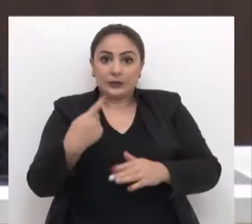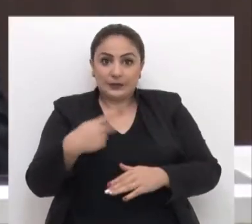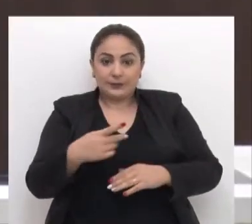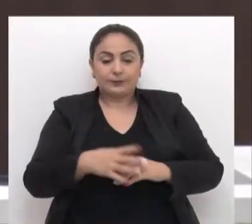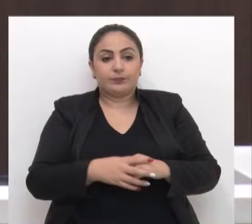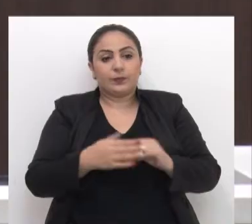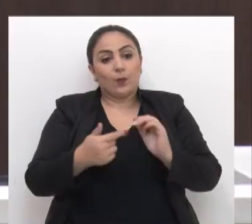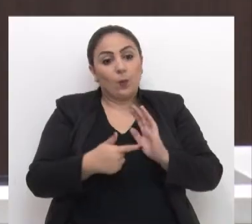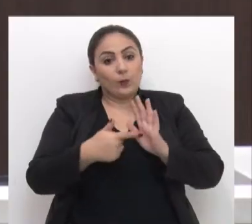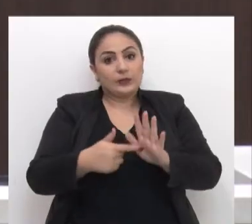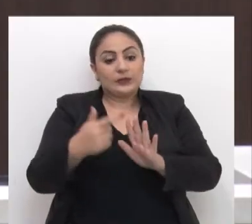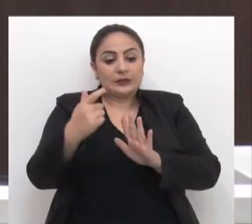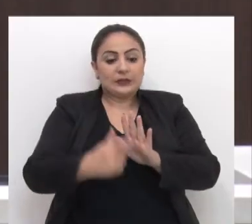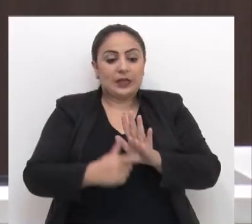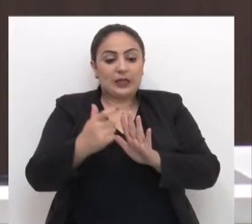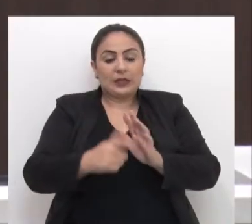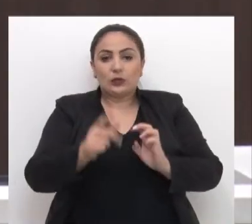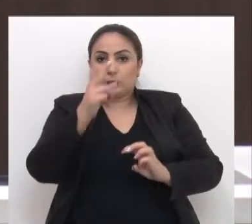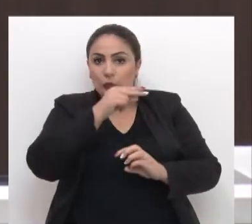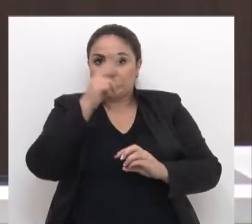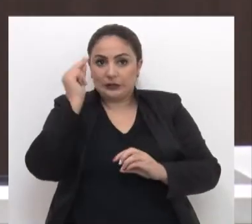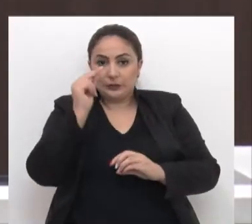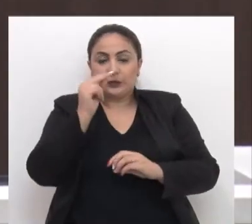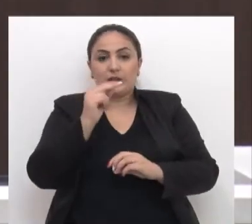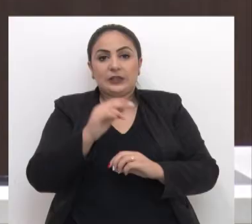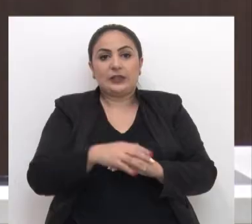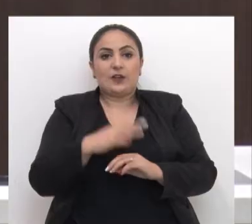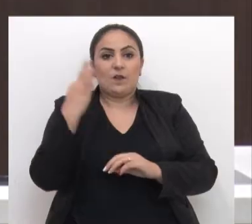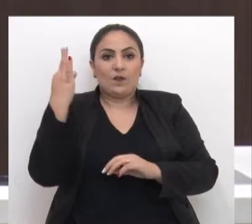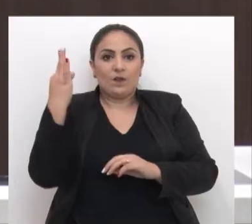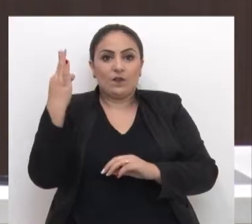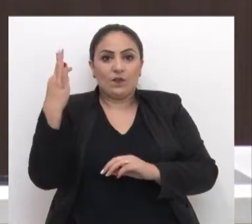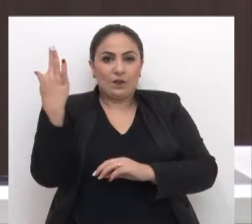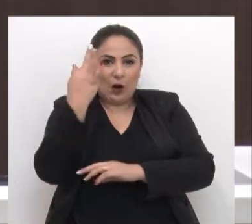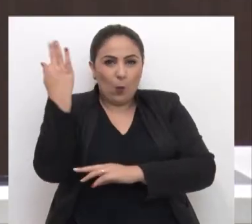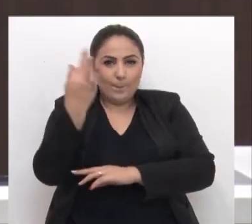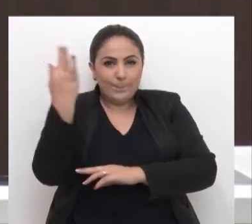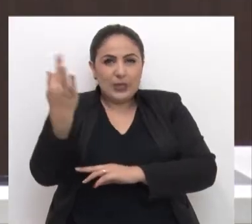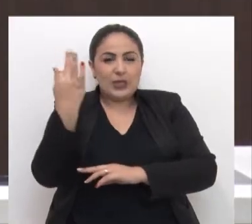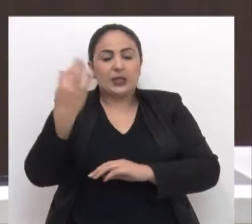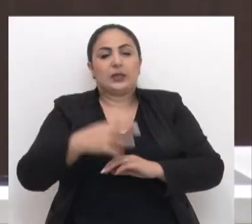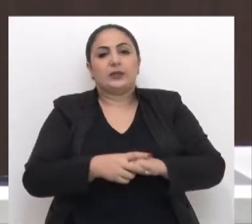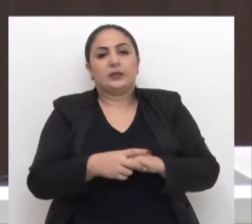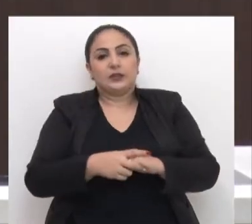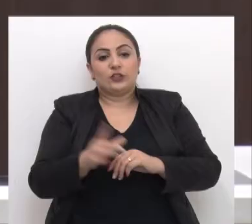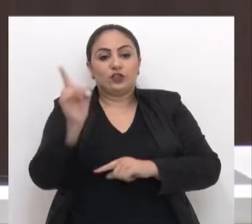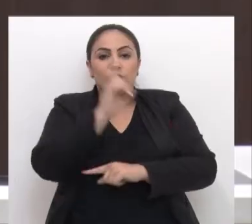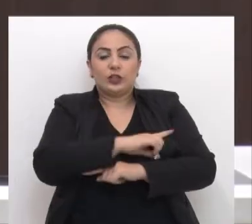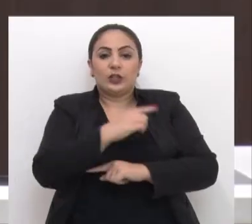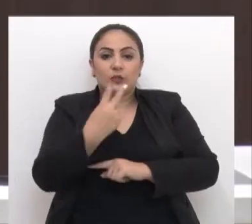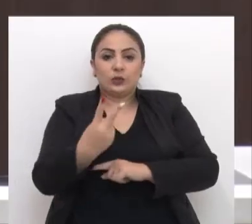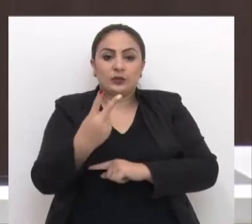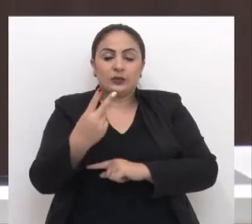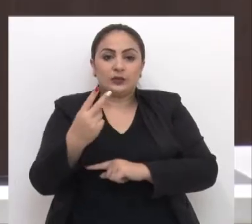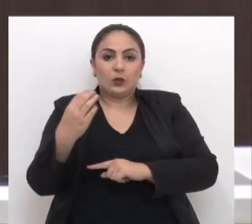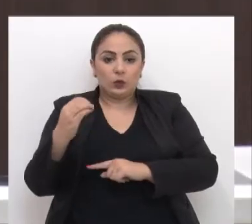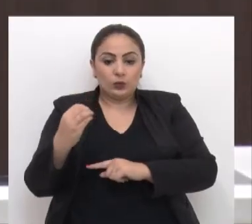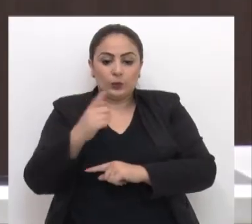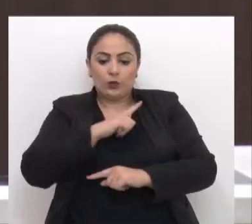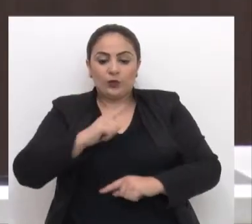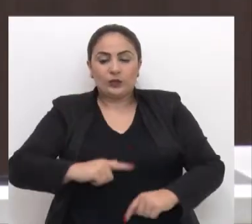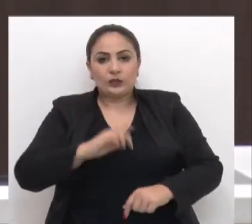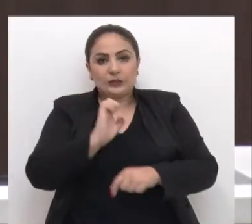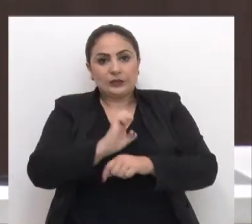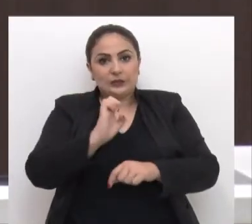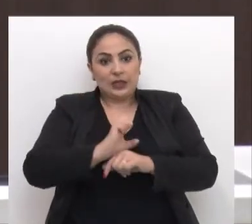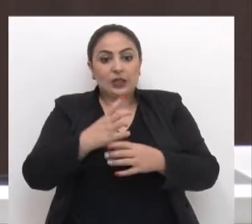Apresentei ele aqui na casa, mostrei dados do município de Farroupilha. Recentemente, agora no dia 2 de outubro,